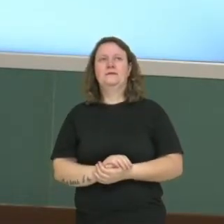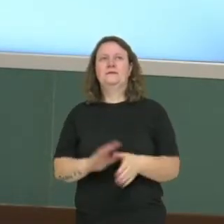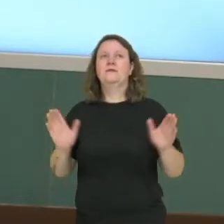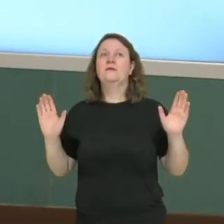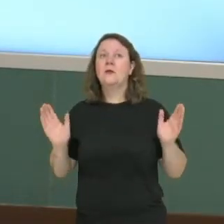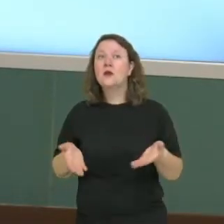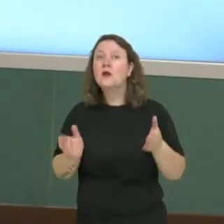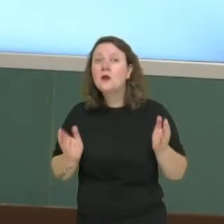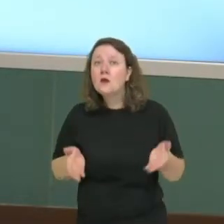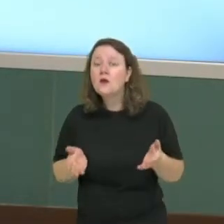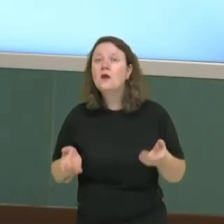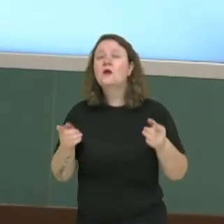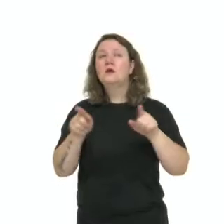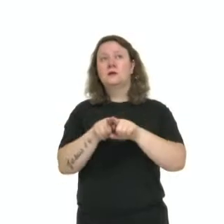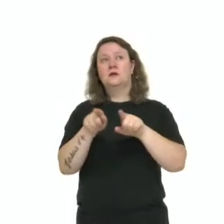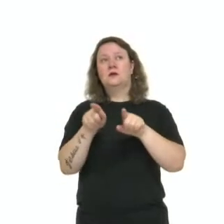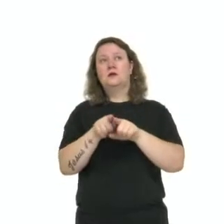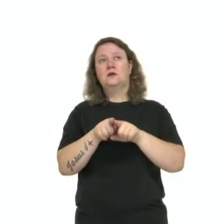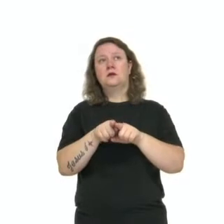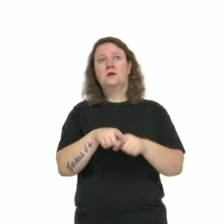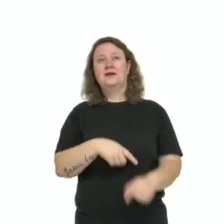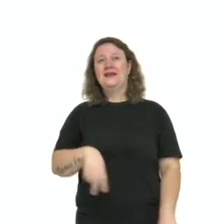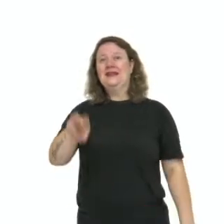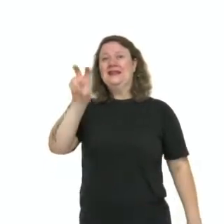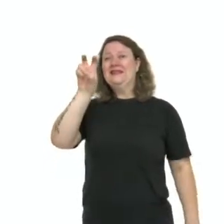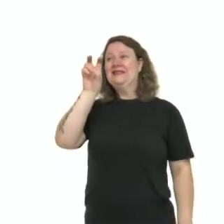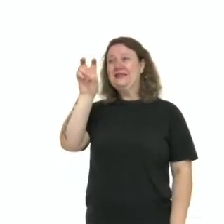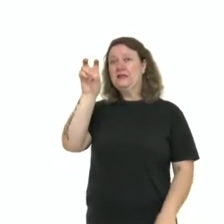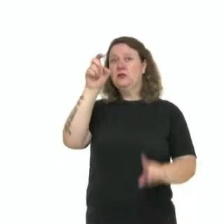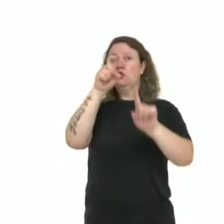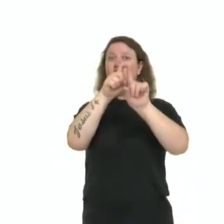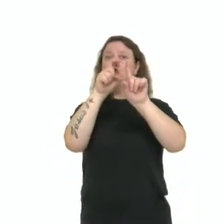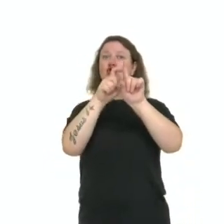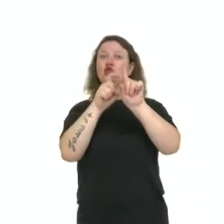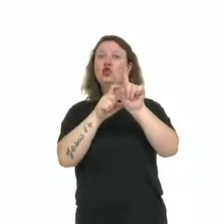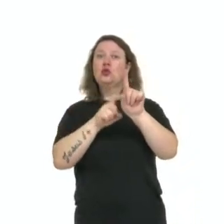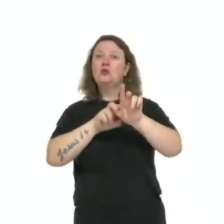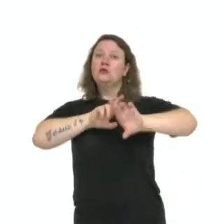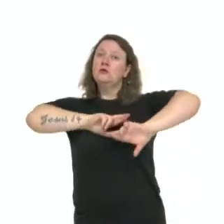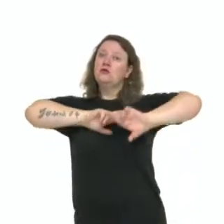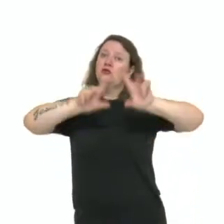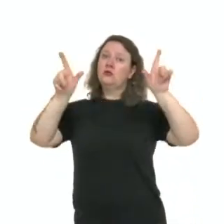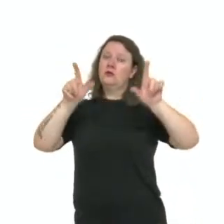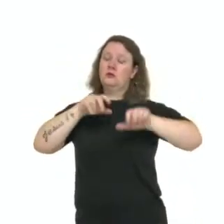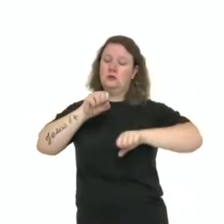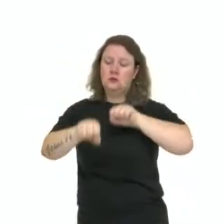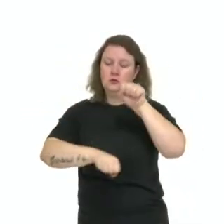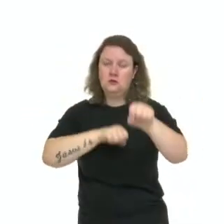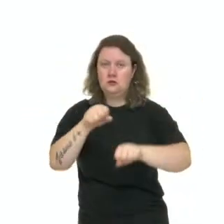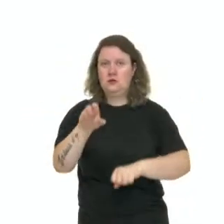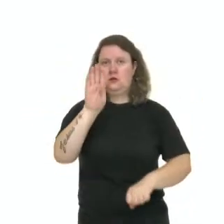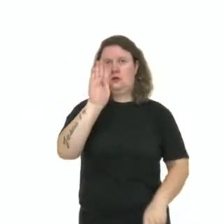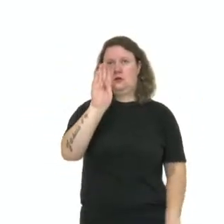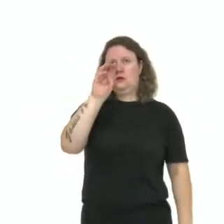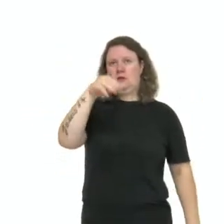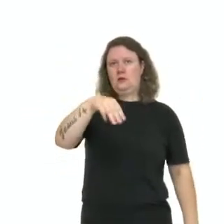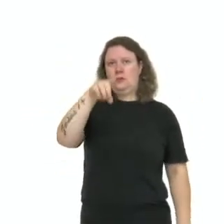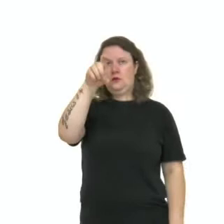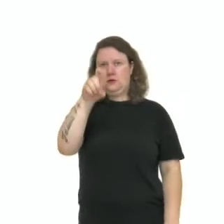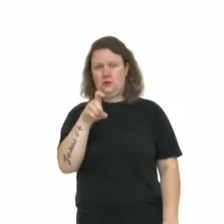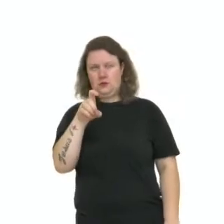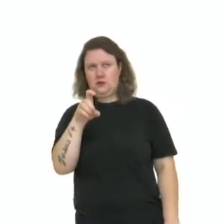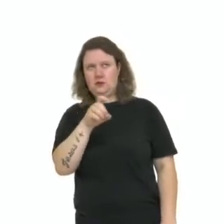Atualmente, nos Jogos Olímpicos, existem 5 modalidades de ciclismo. O BMX e o